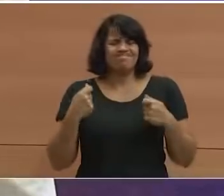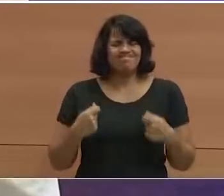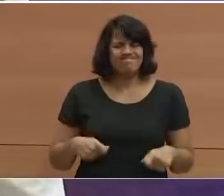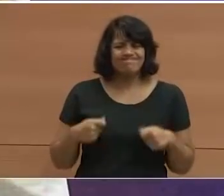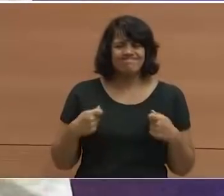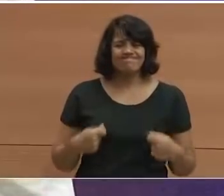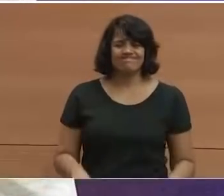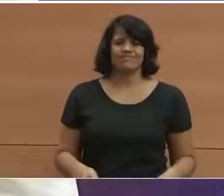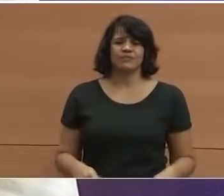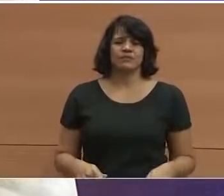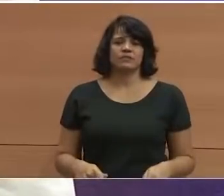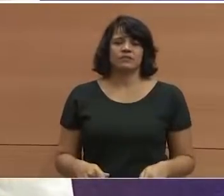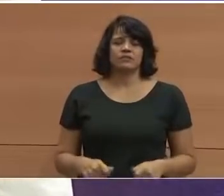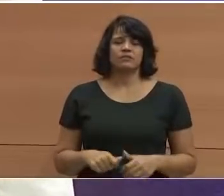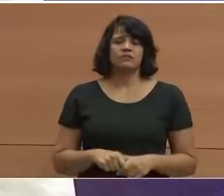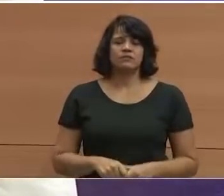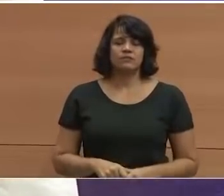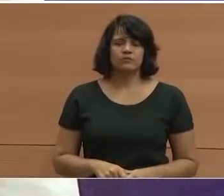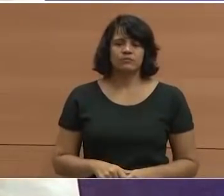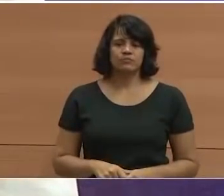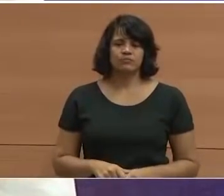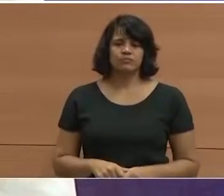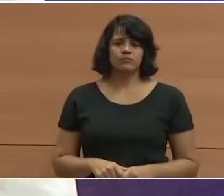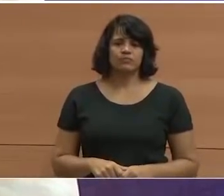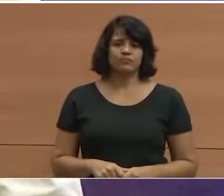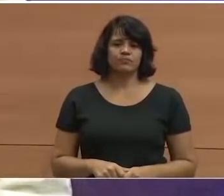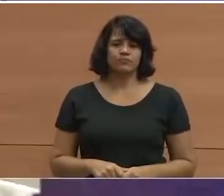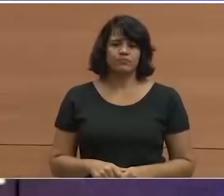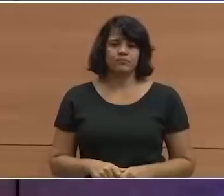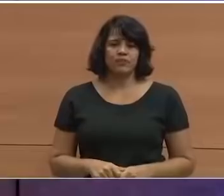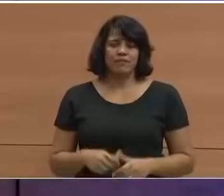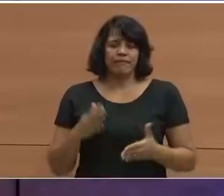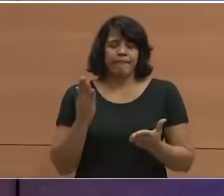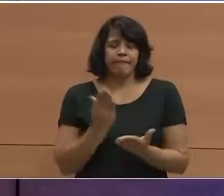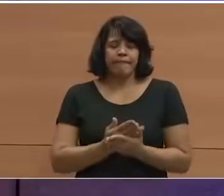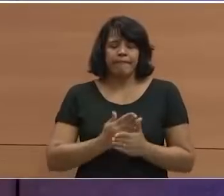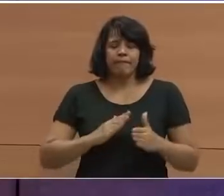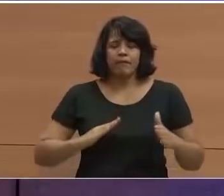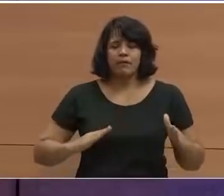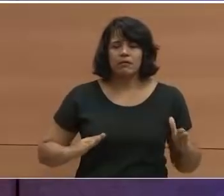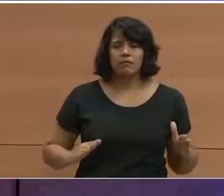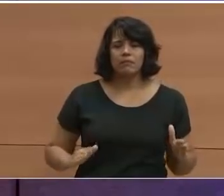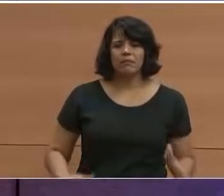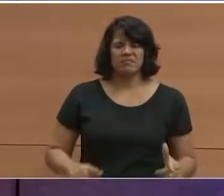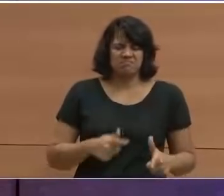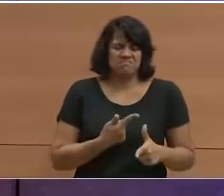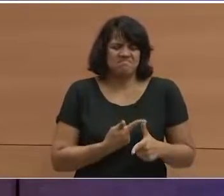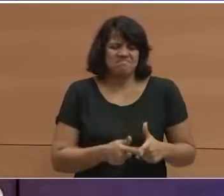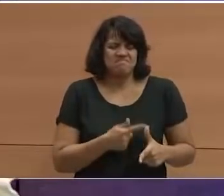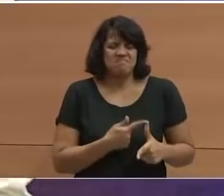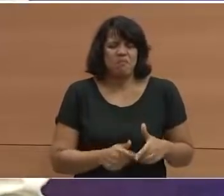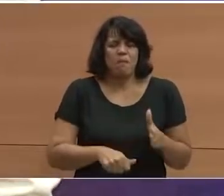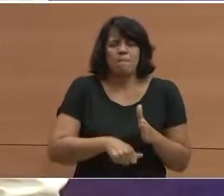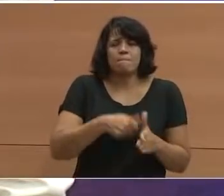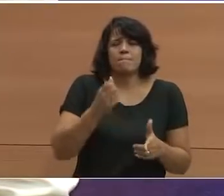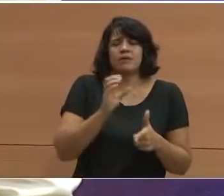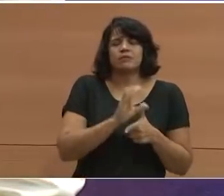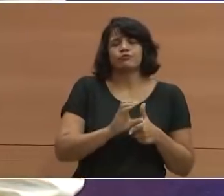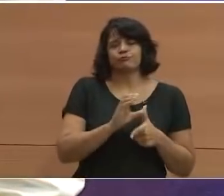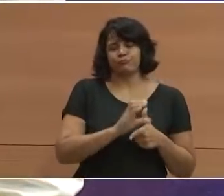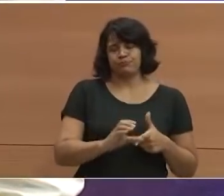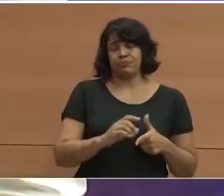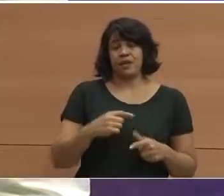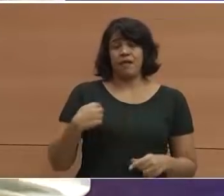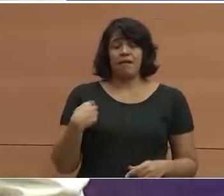não conseguiu resolver essa questão principal em 1 Coríntios. Eu já vou antecipar, mostrar